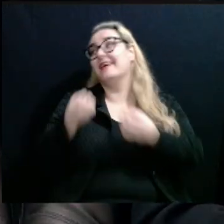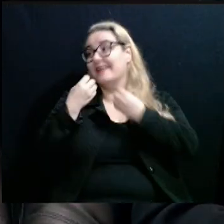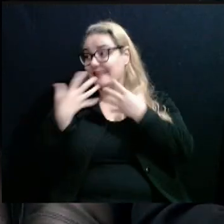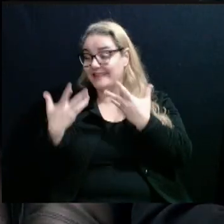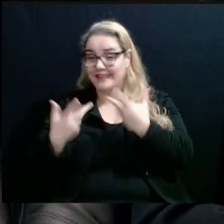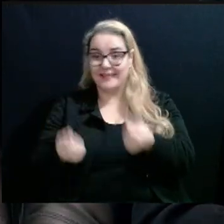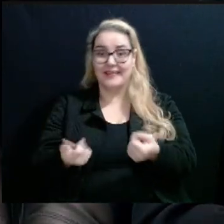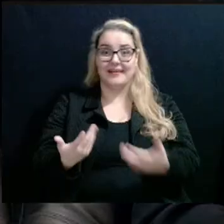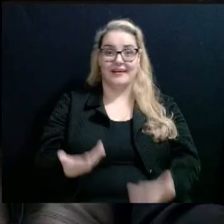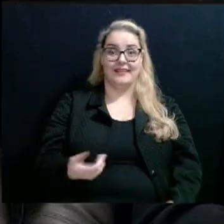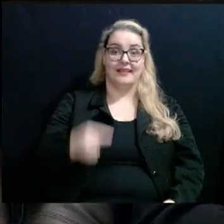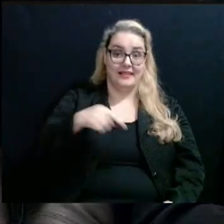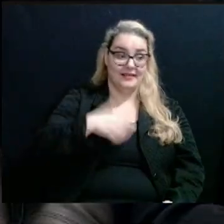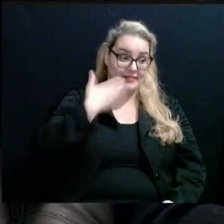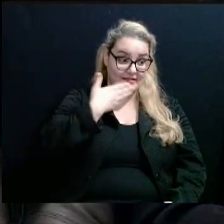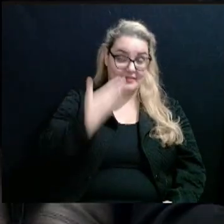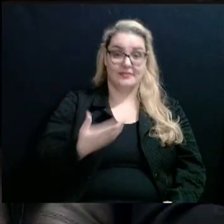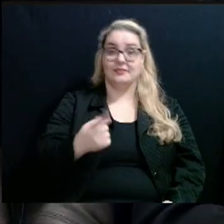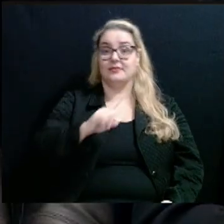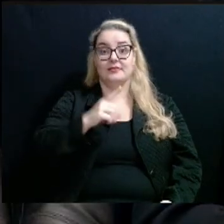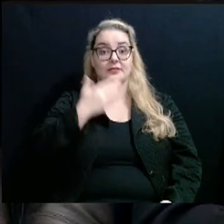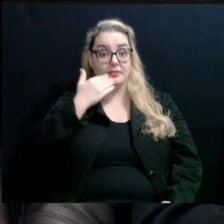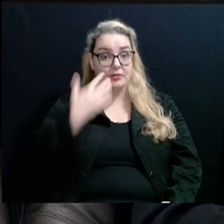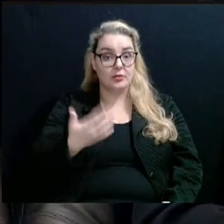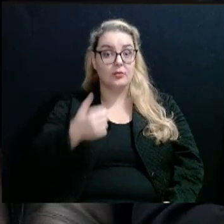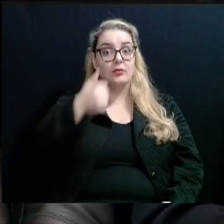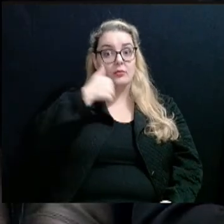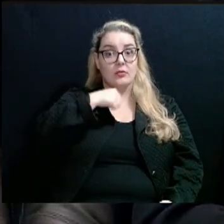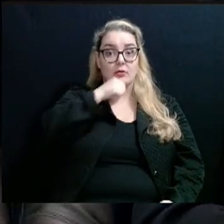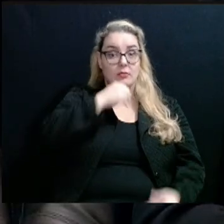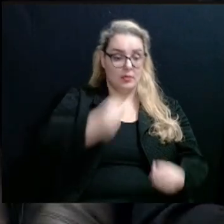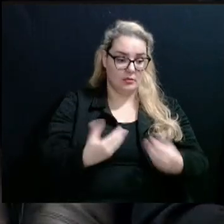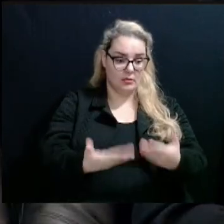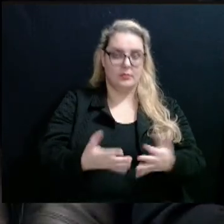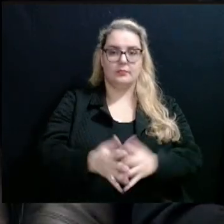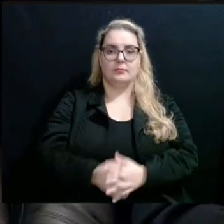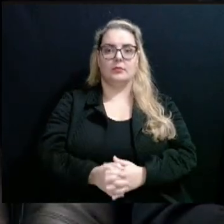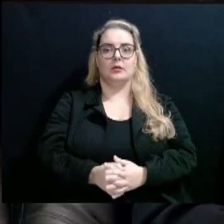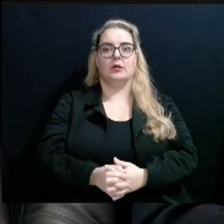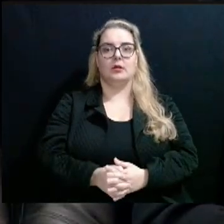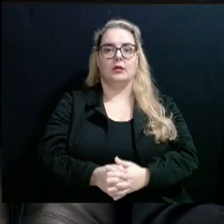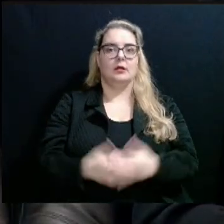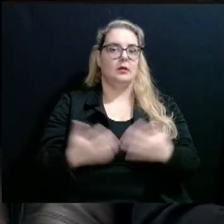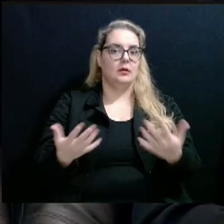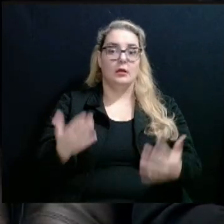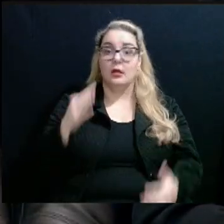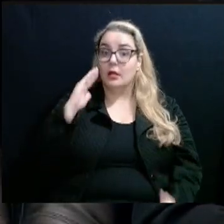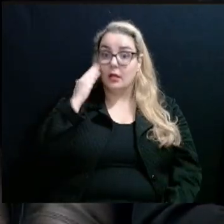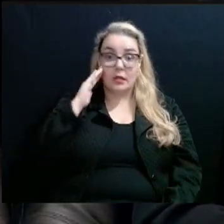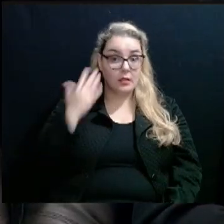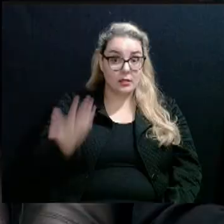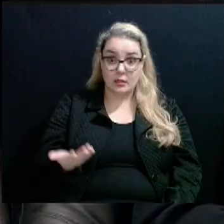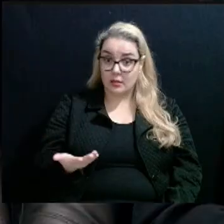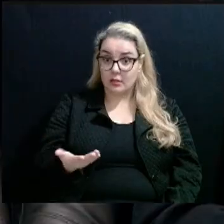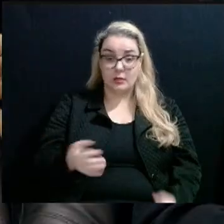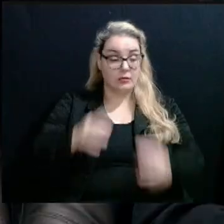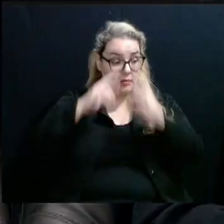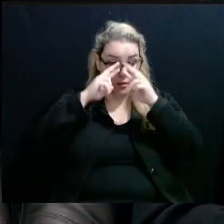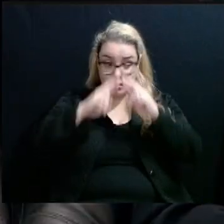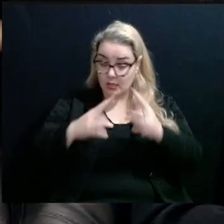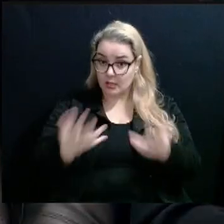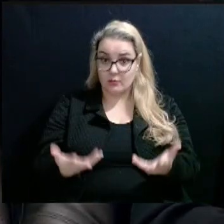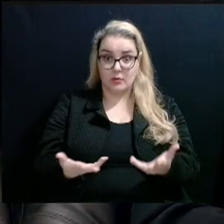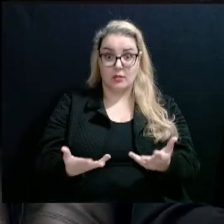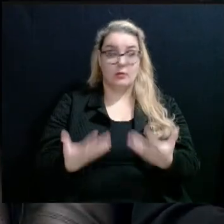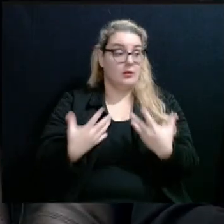açúcar. Esse aqui a gente não come, mas a mamãe trouxe esse aqui para você. Sim. Gente, eles entendem. eles respeitam e eles aceitam numa boa,